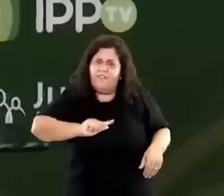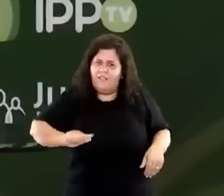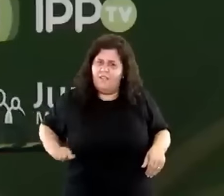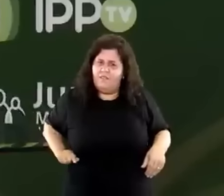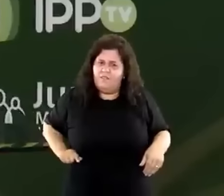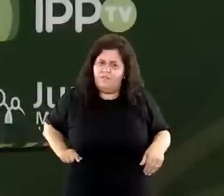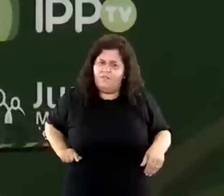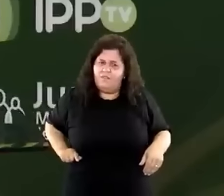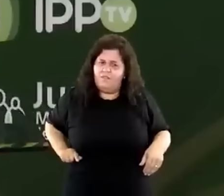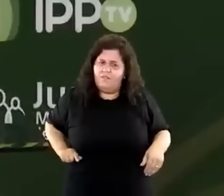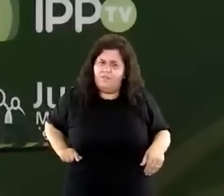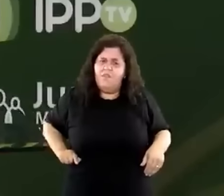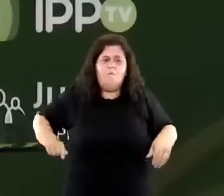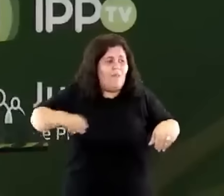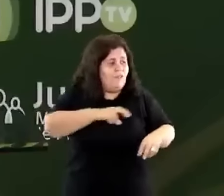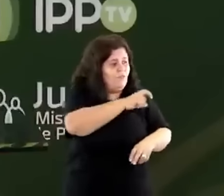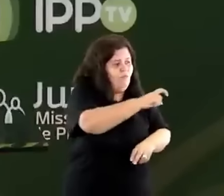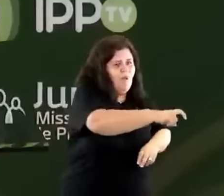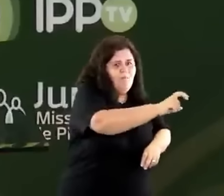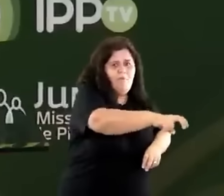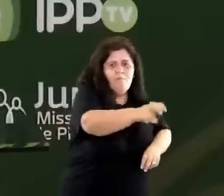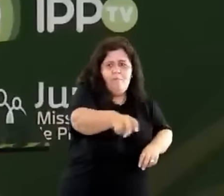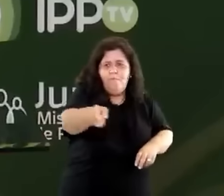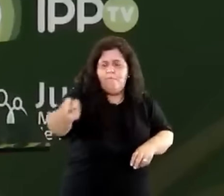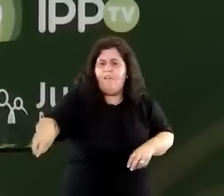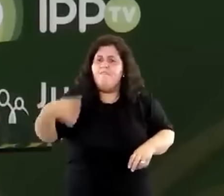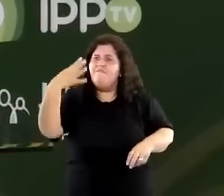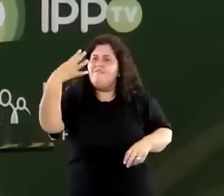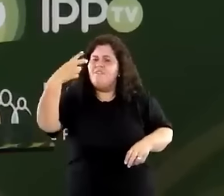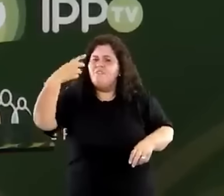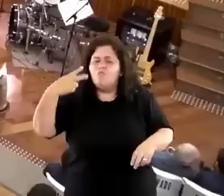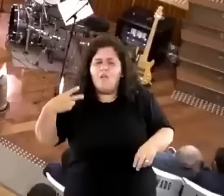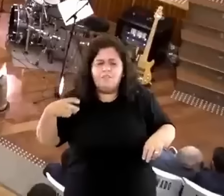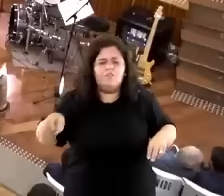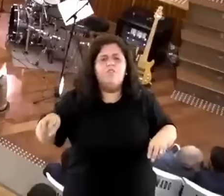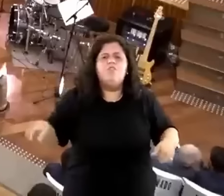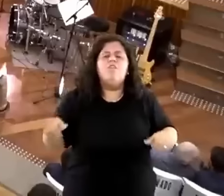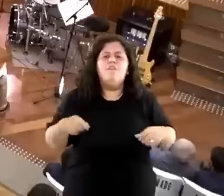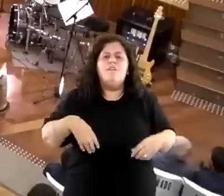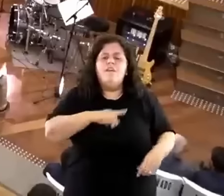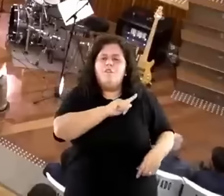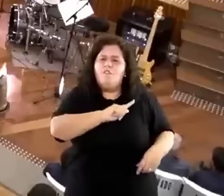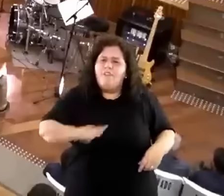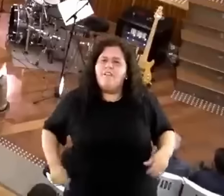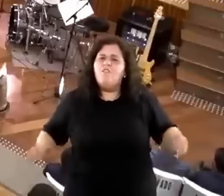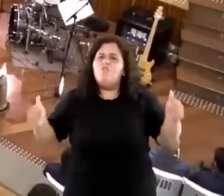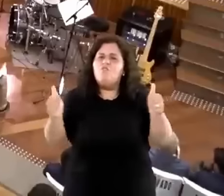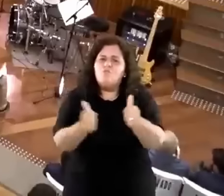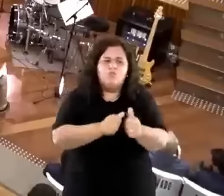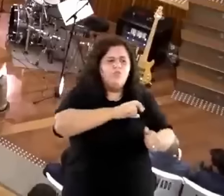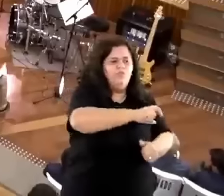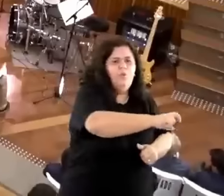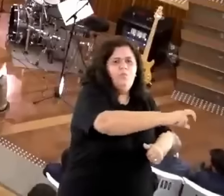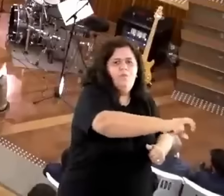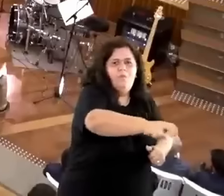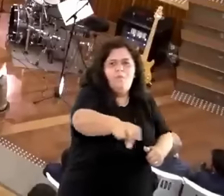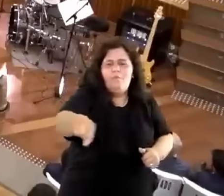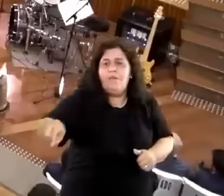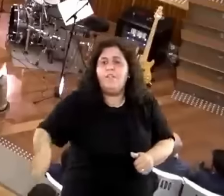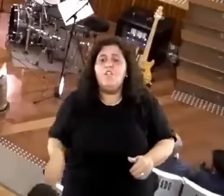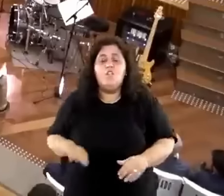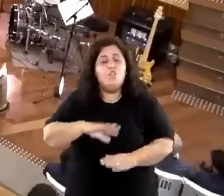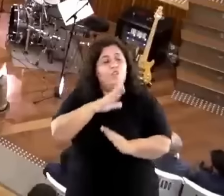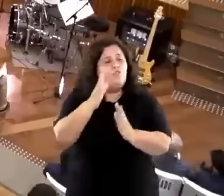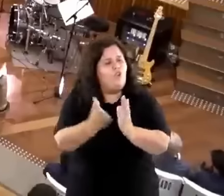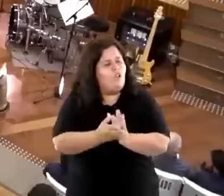os 24 Tronos são correg presentes com Deus e a Bíblia diz que nós vamos julgar o mundo a